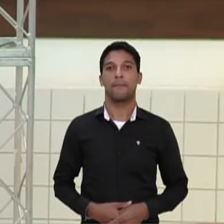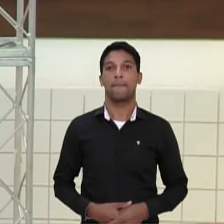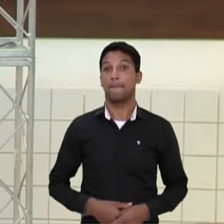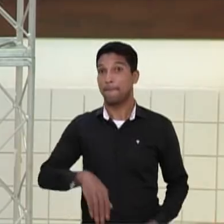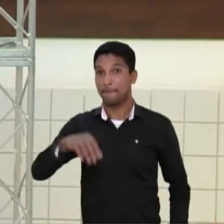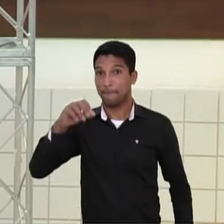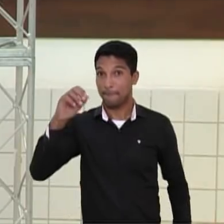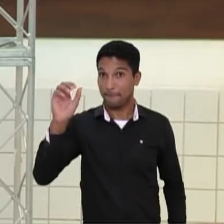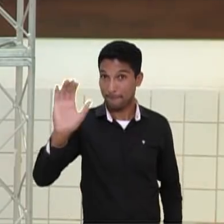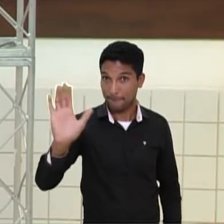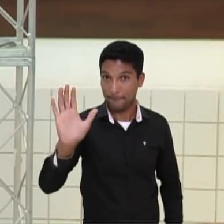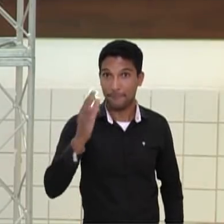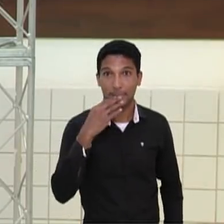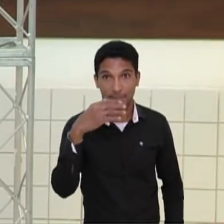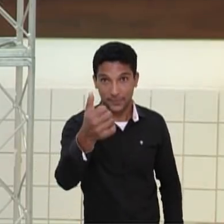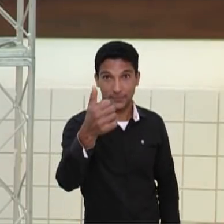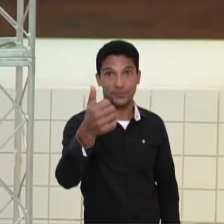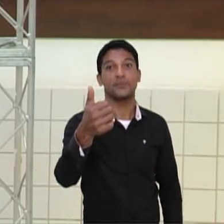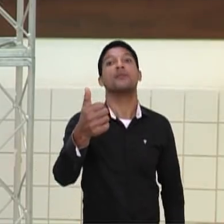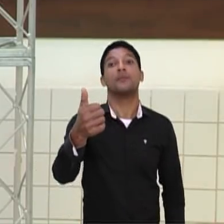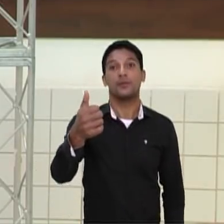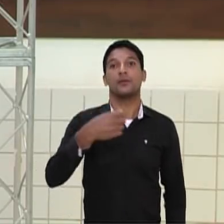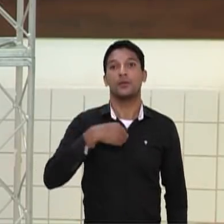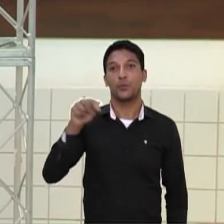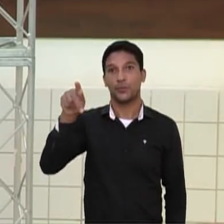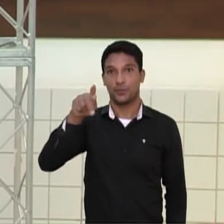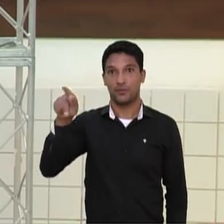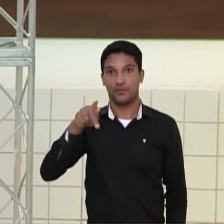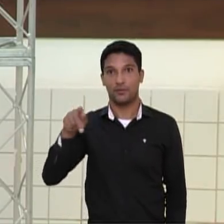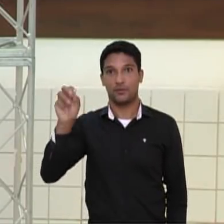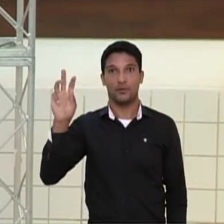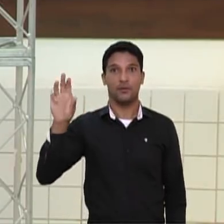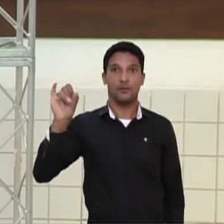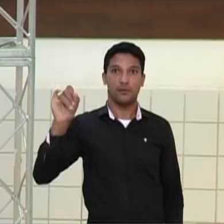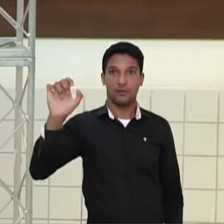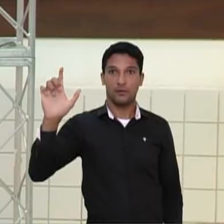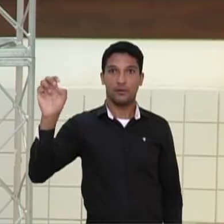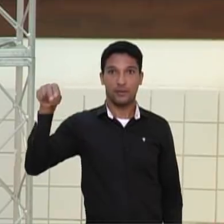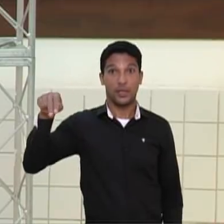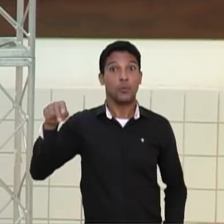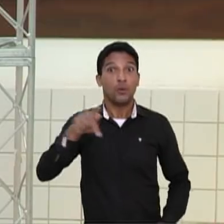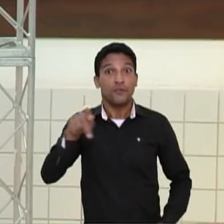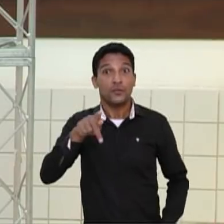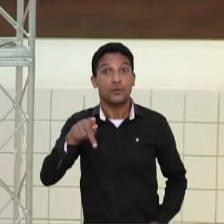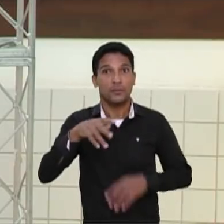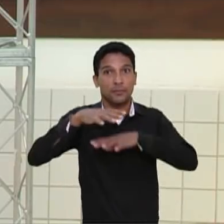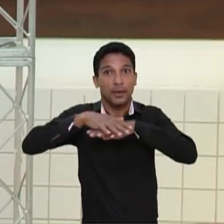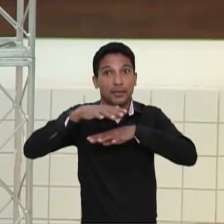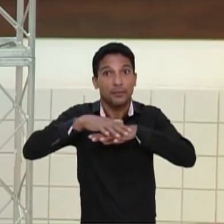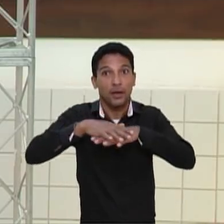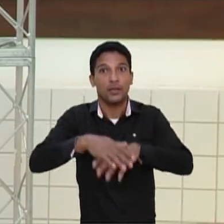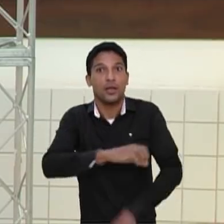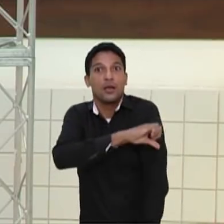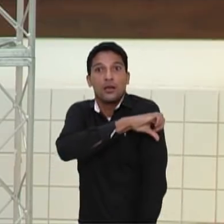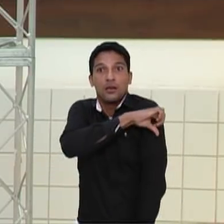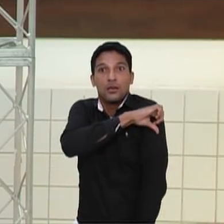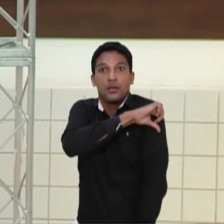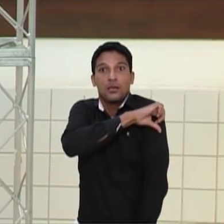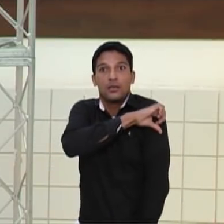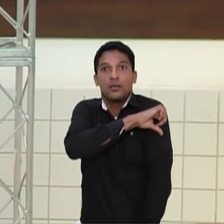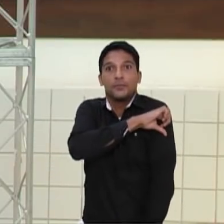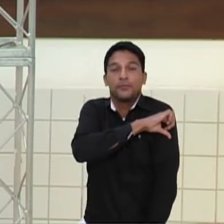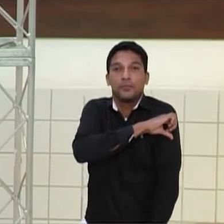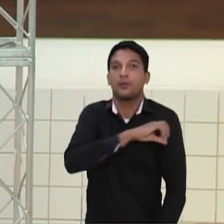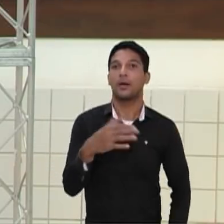olá tudo bom com você eu sou professor virem o professor de matemática do nono ano antes de iniciarmos a nossa aula